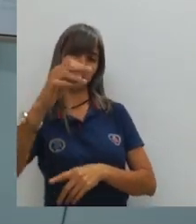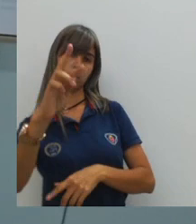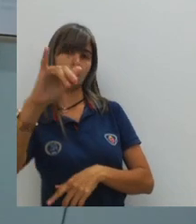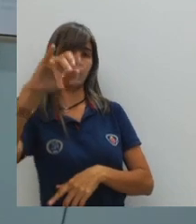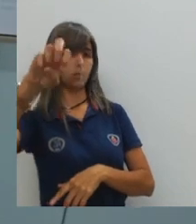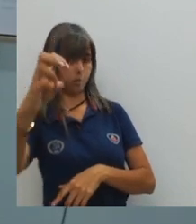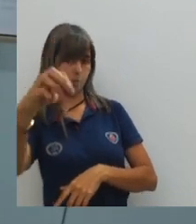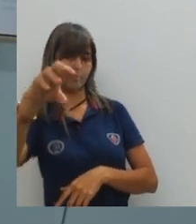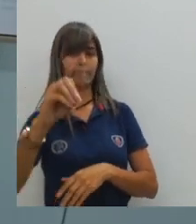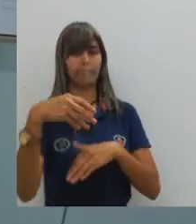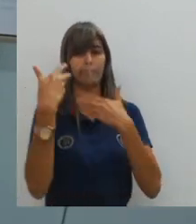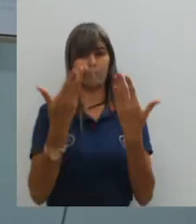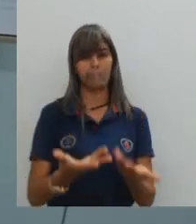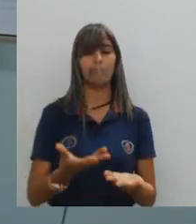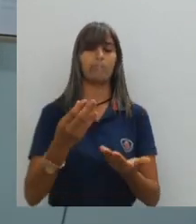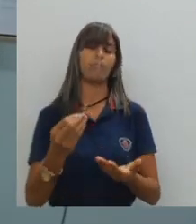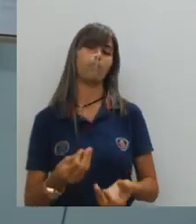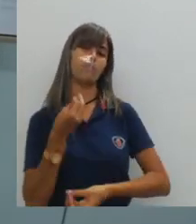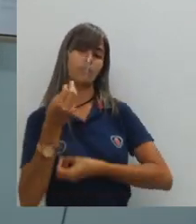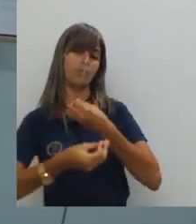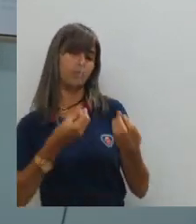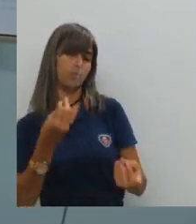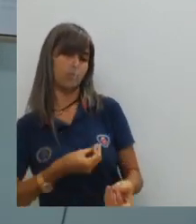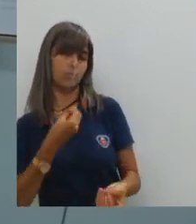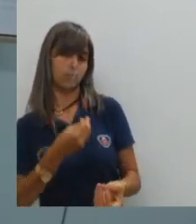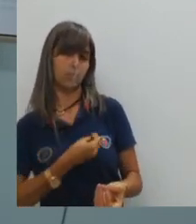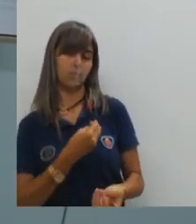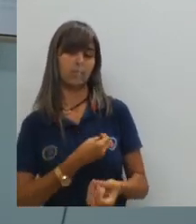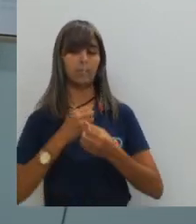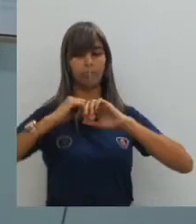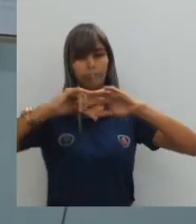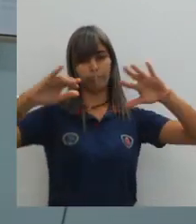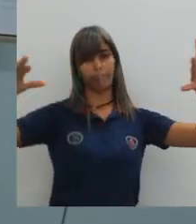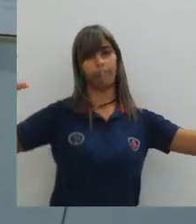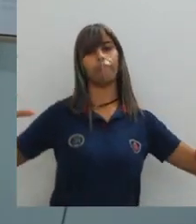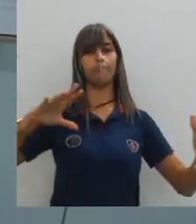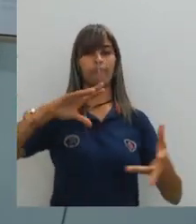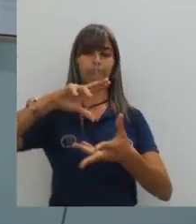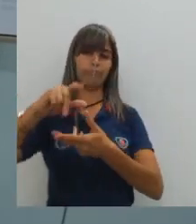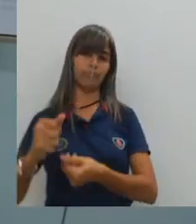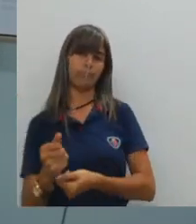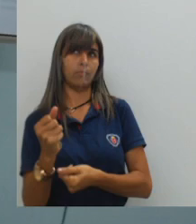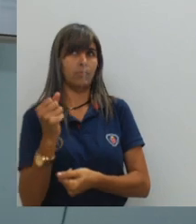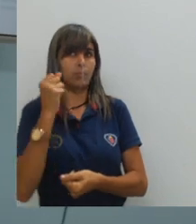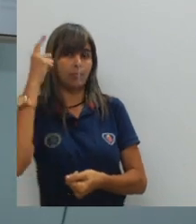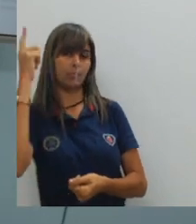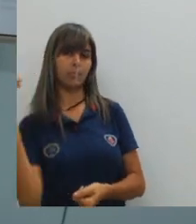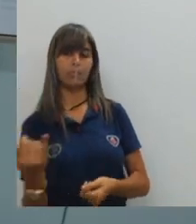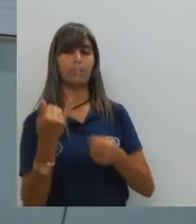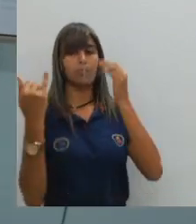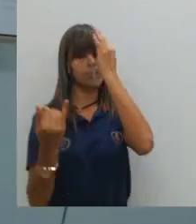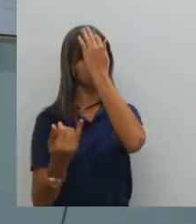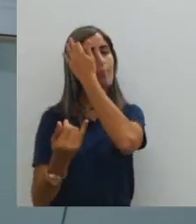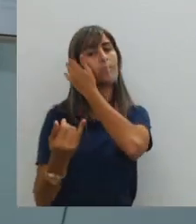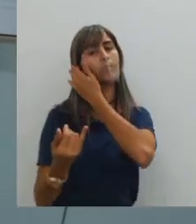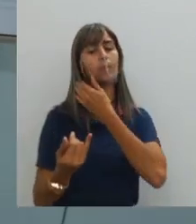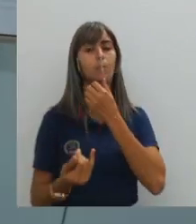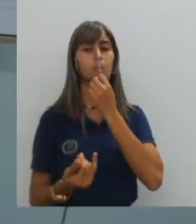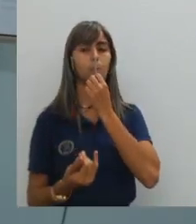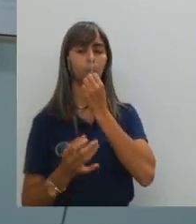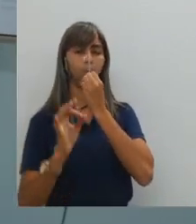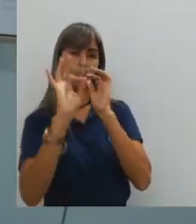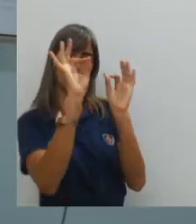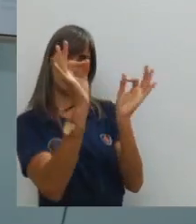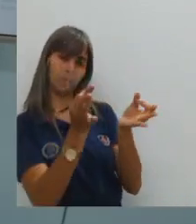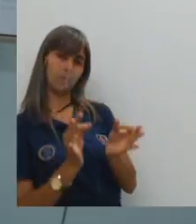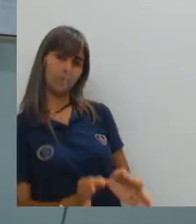o modo de viver ocidental que se propaga para o mundo como sendo o modo de viver ideal. Não é? Esse modo de viver ideal ocidental